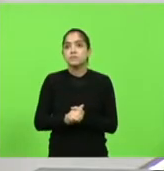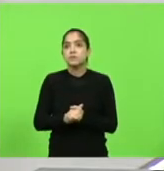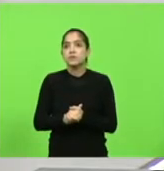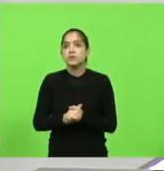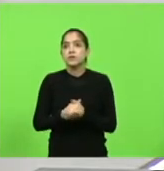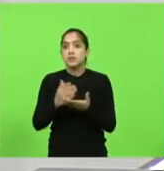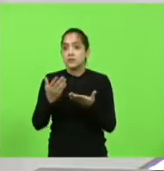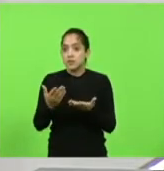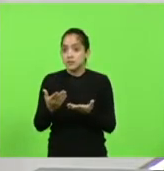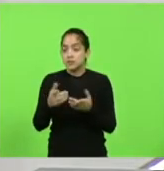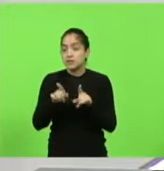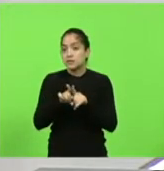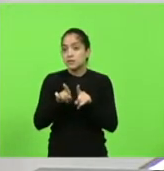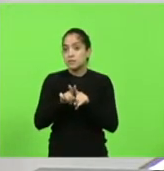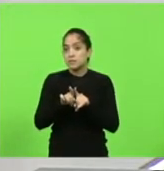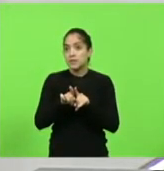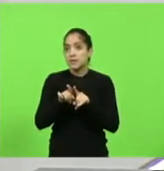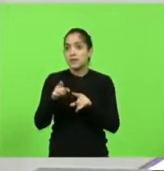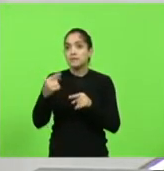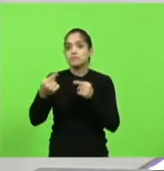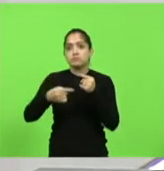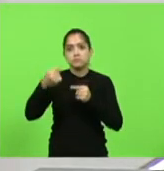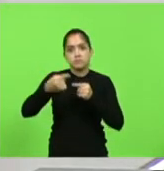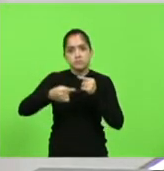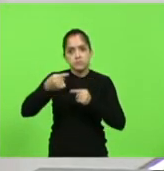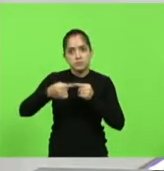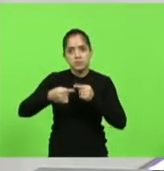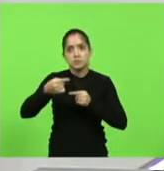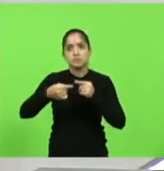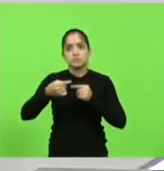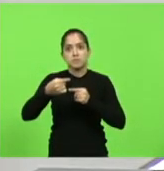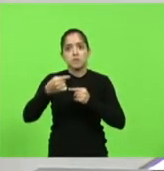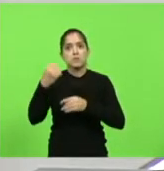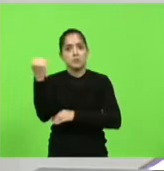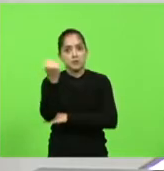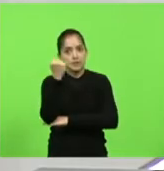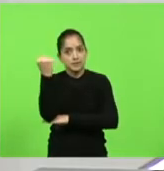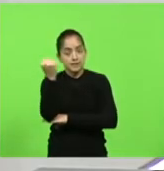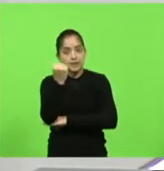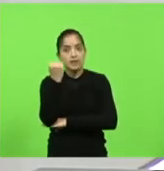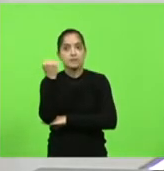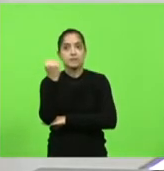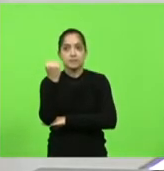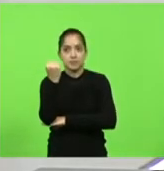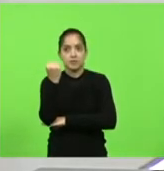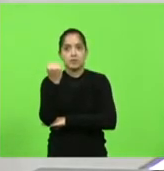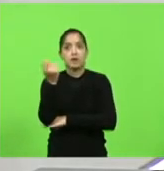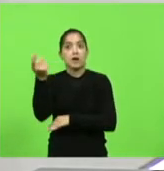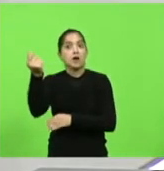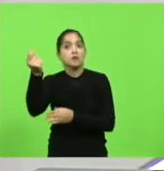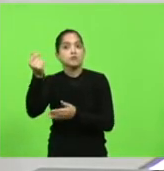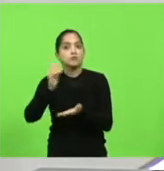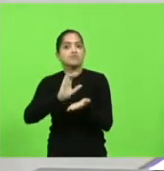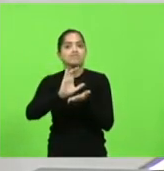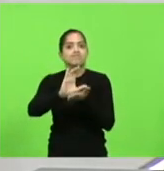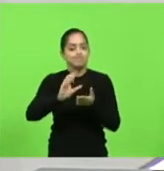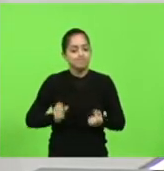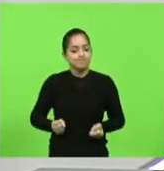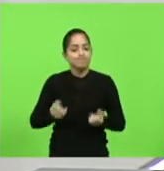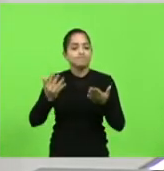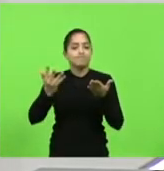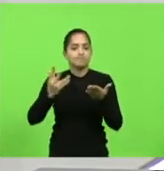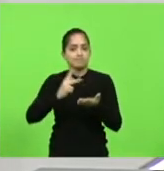seja, inclusive, tratado com a devida gravidade com relação aos recursos públicos que